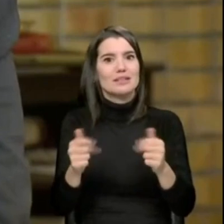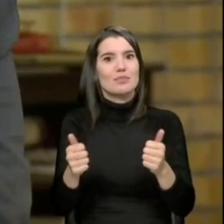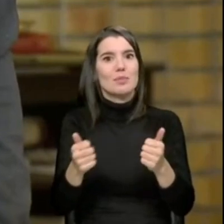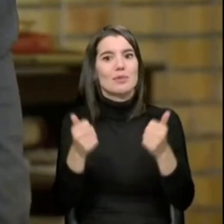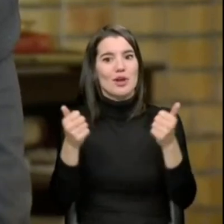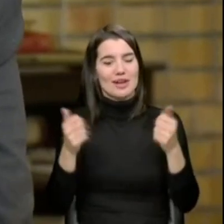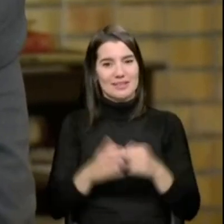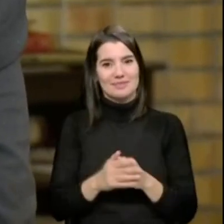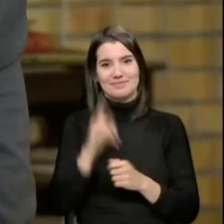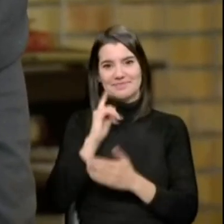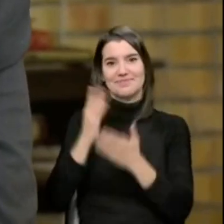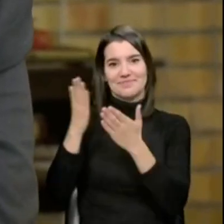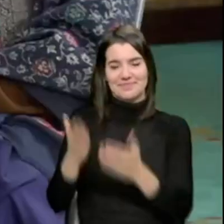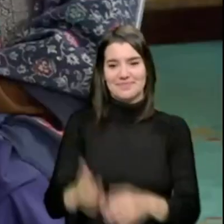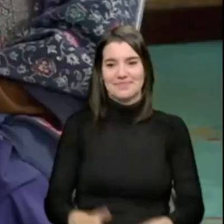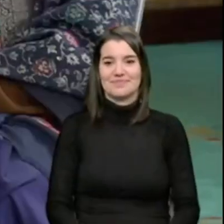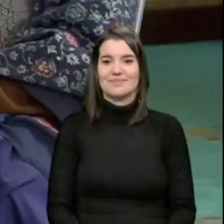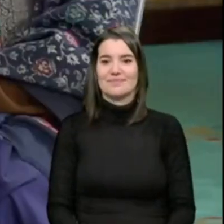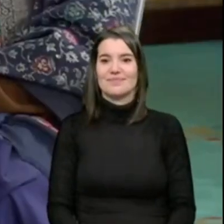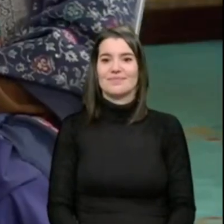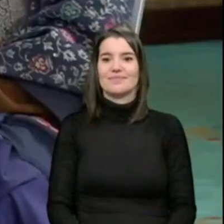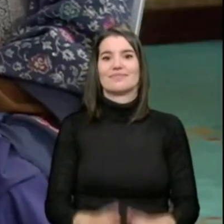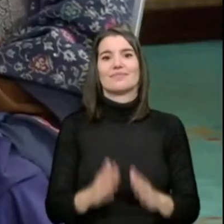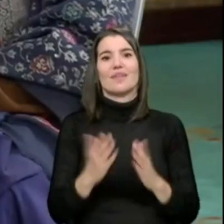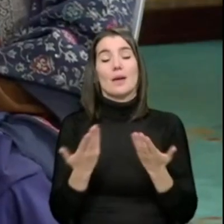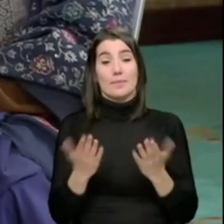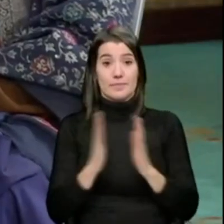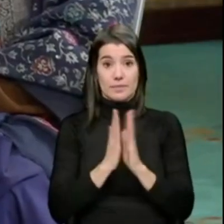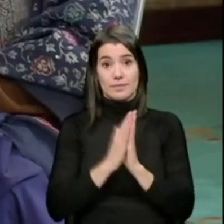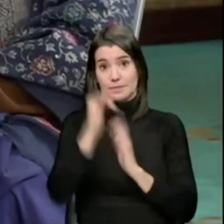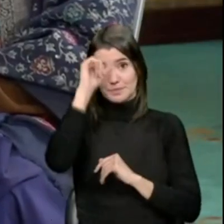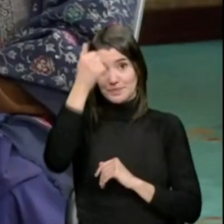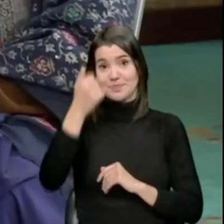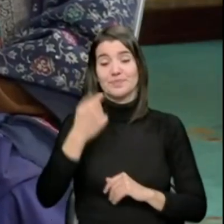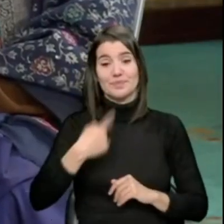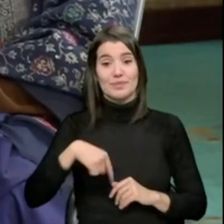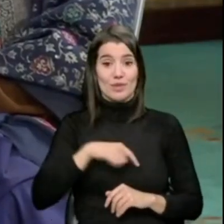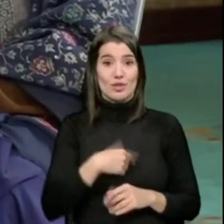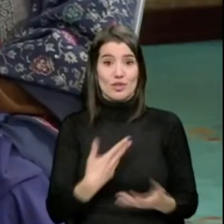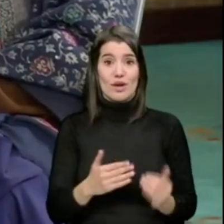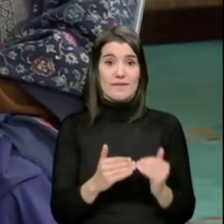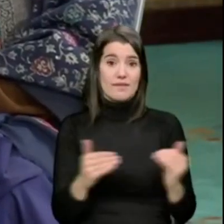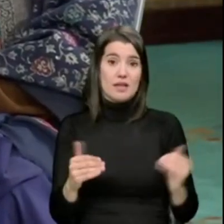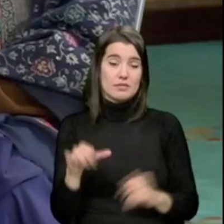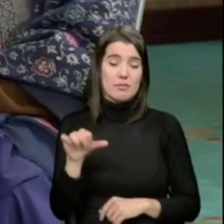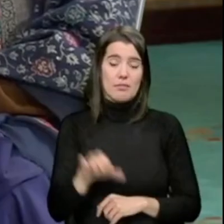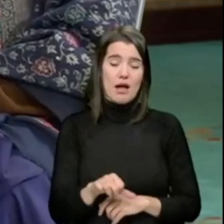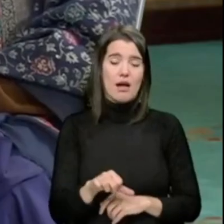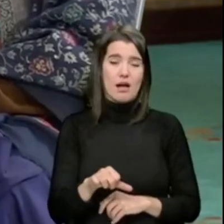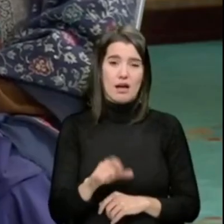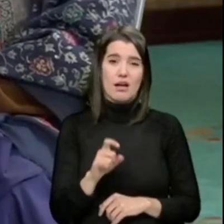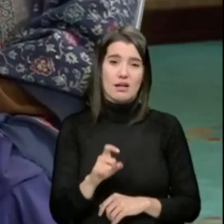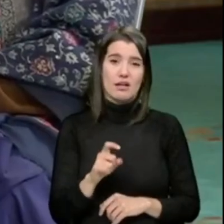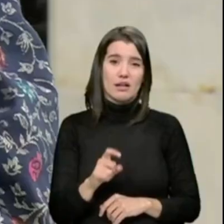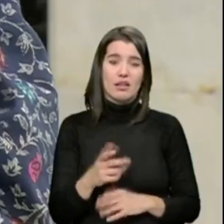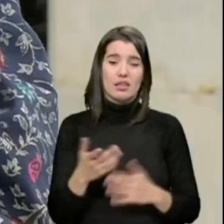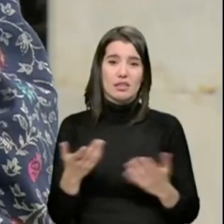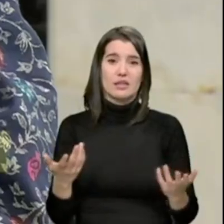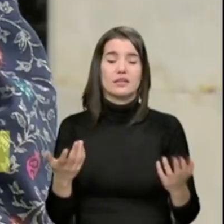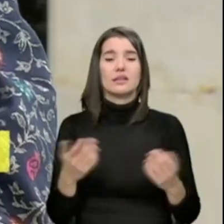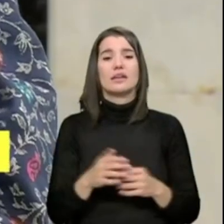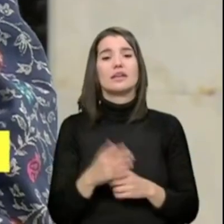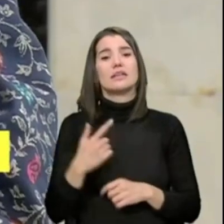Cala. E assim, segundo o hinduísmo, nós estamos a passar uma época má, uma época do Kali-Yuga, e